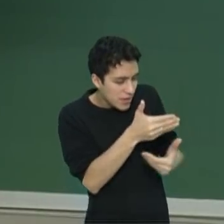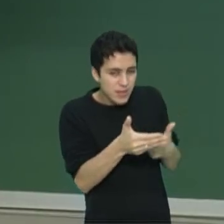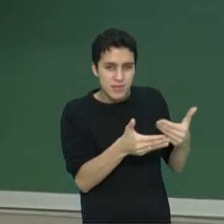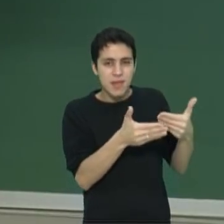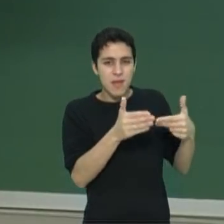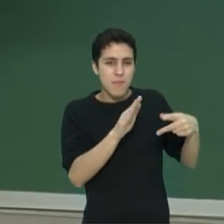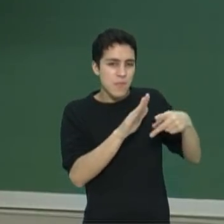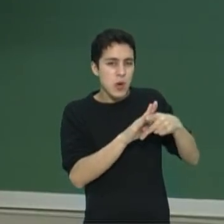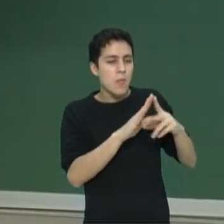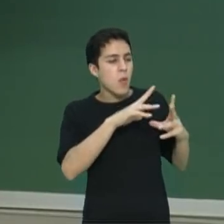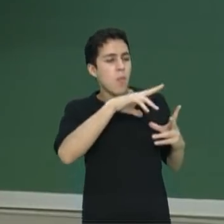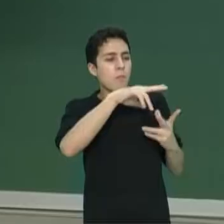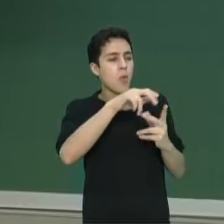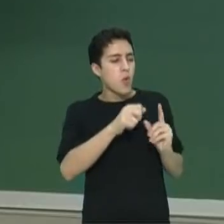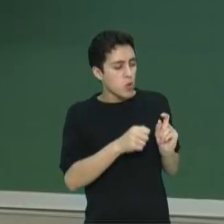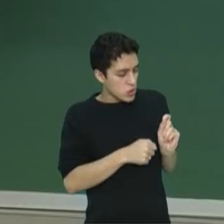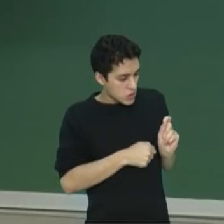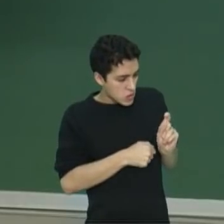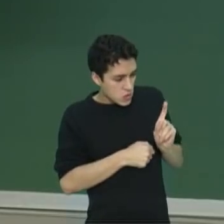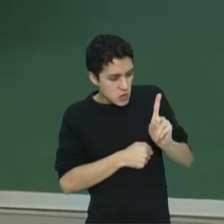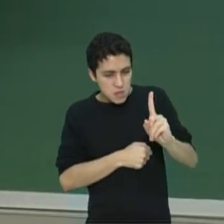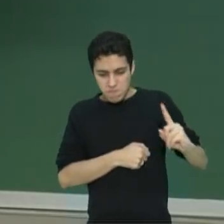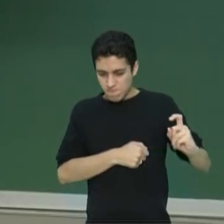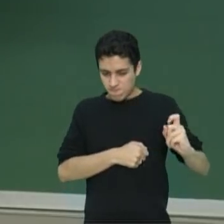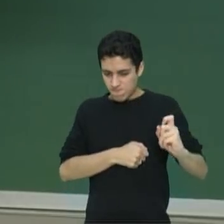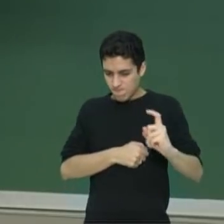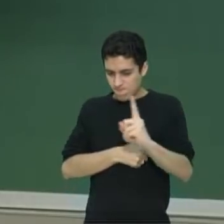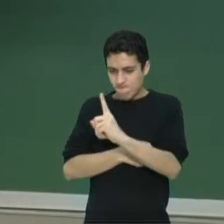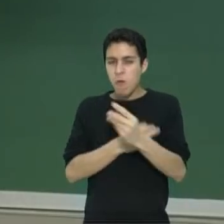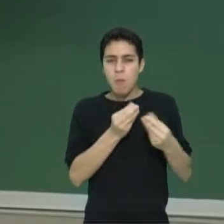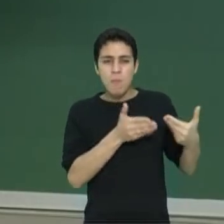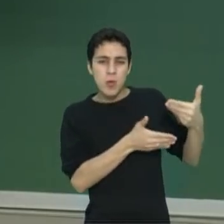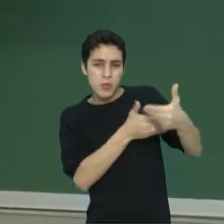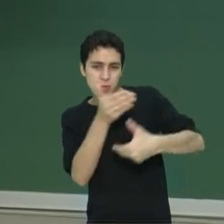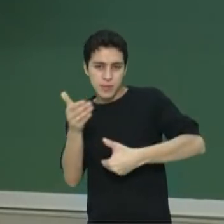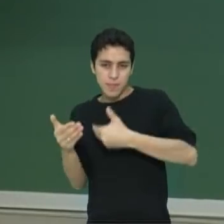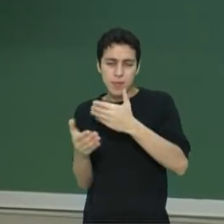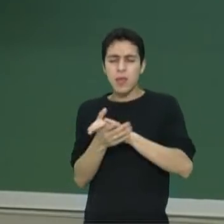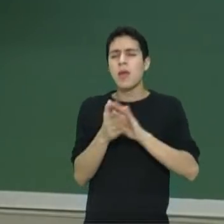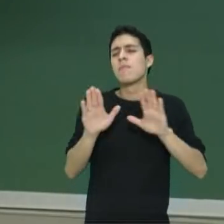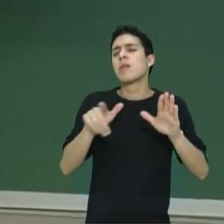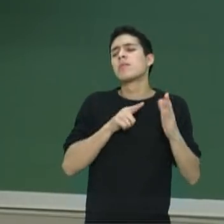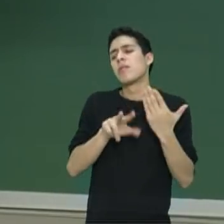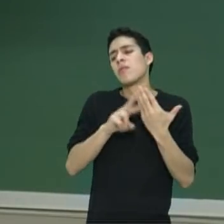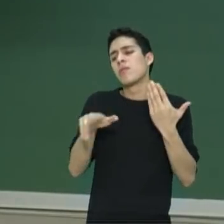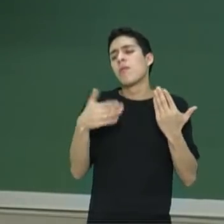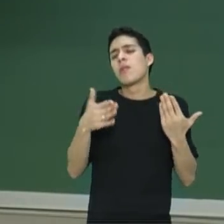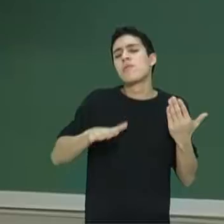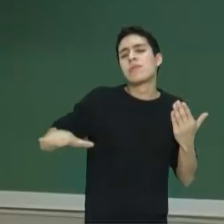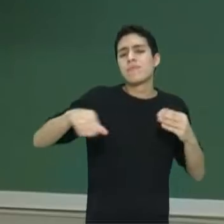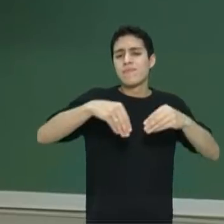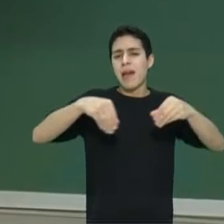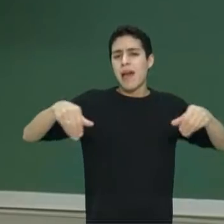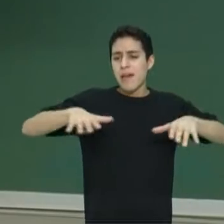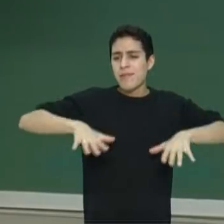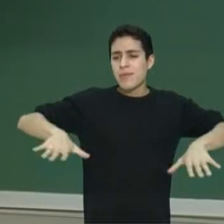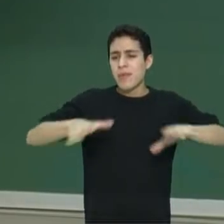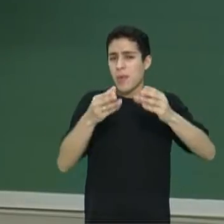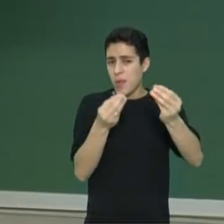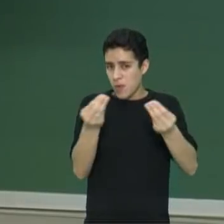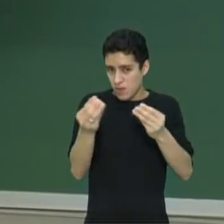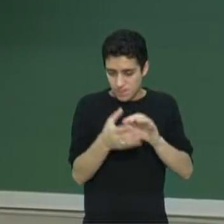humanidade, sobre a tecnologia desenvolvida, né? Entre os efeitos desse processo sobre o espaço geográfico, podemos assinalar